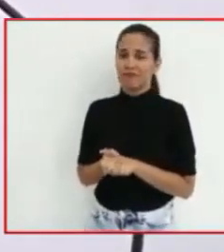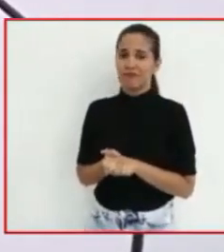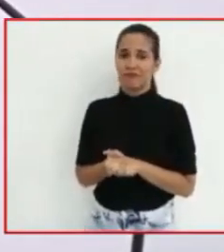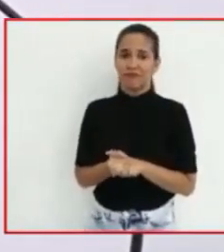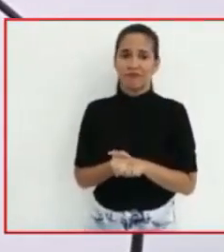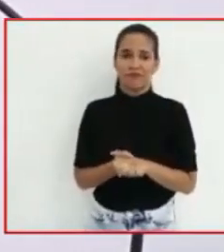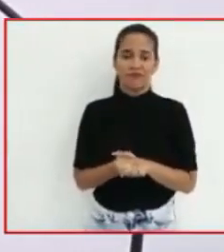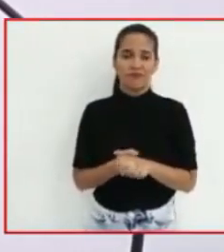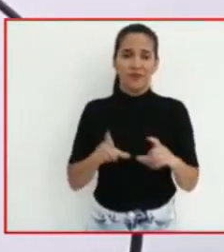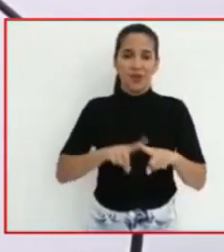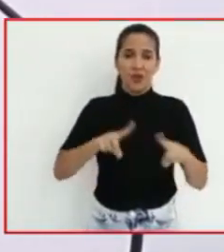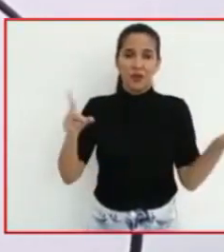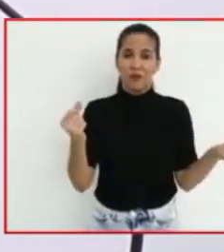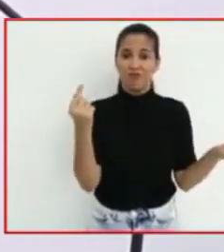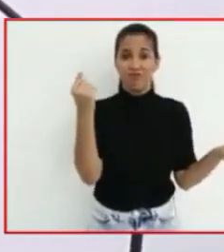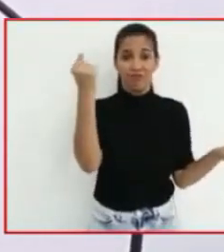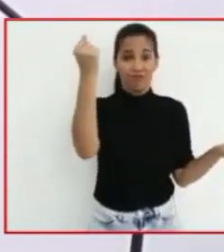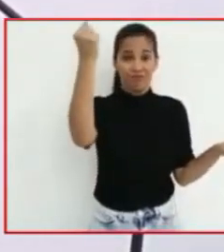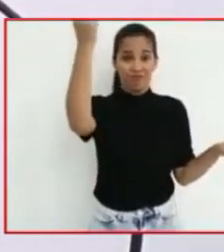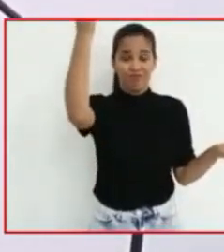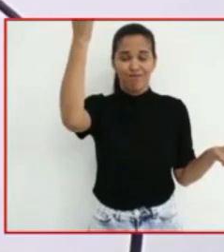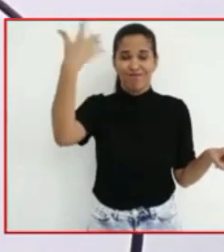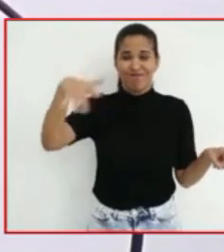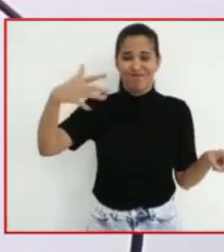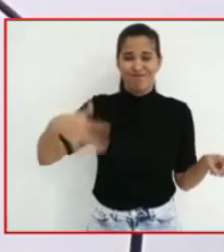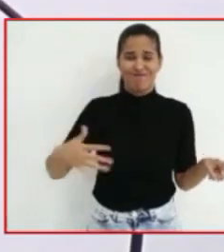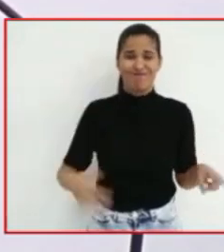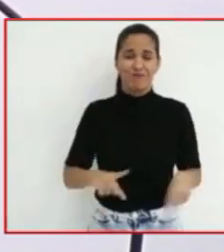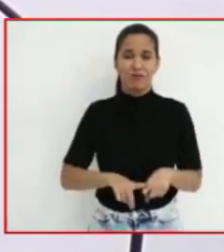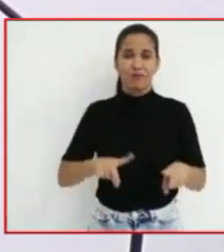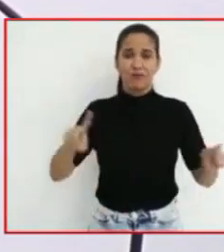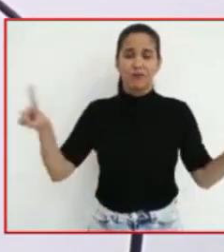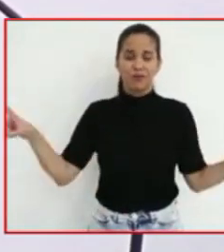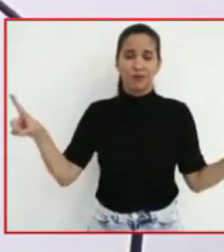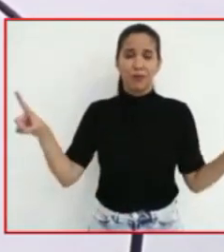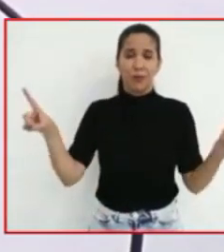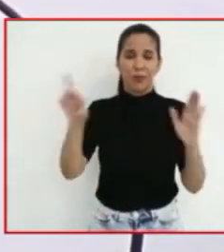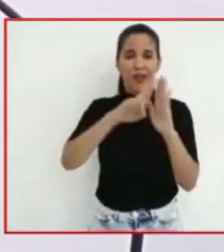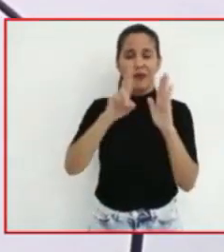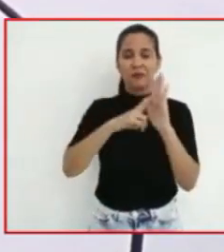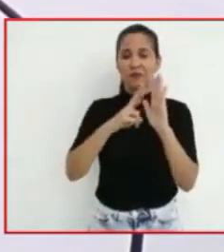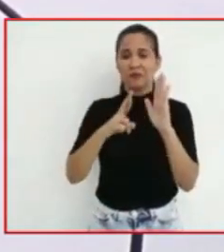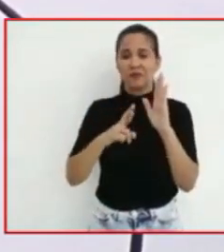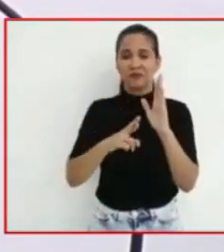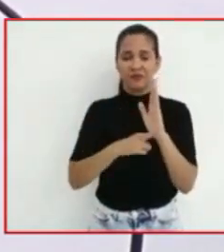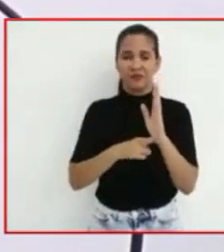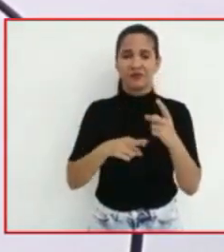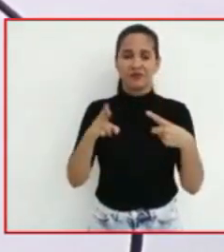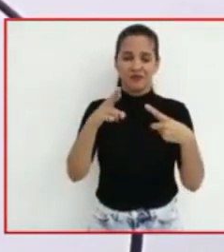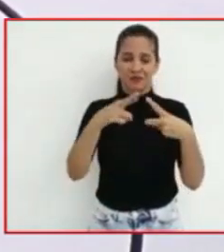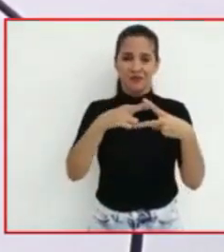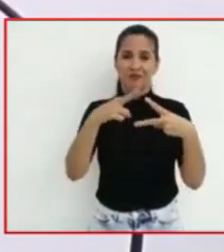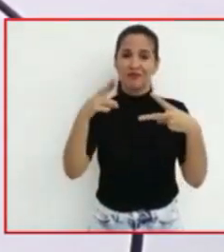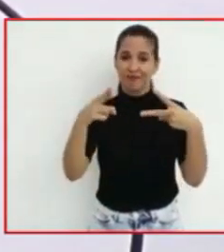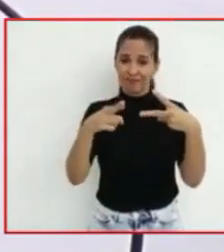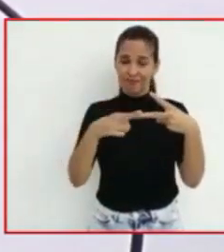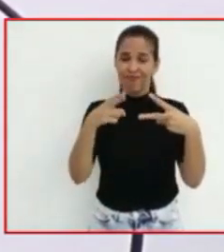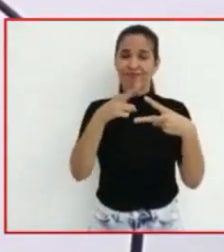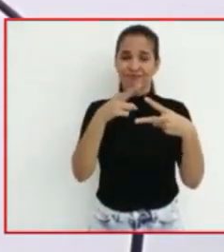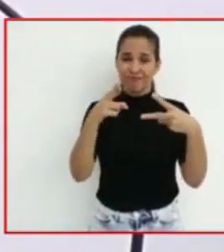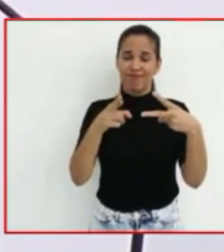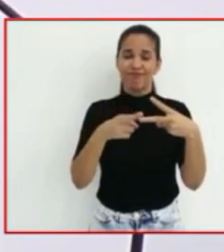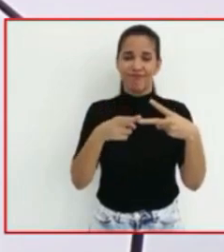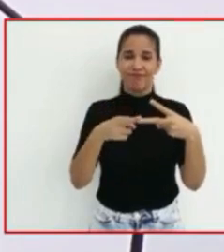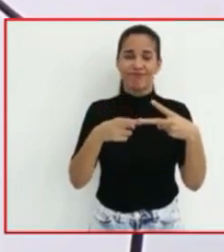que não seja esse valor, que não seja empréstimo, pode ser recurso próprio, pode ser ter uma parte como empréstimo